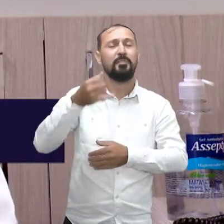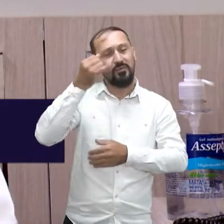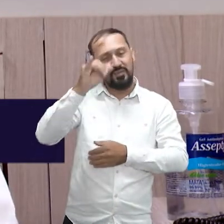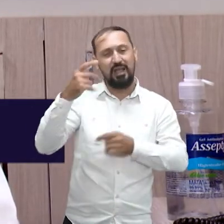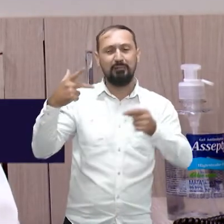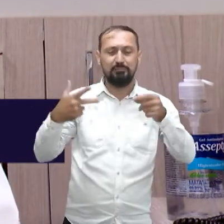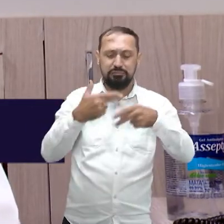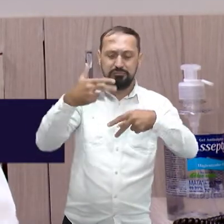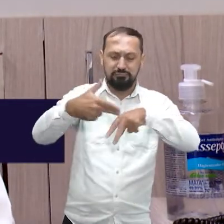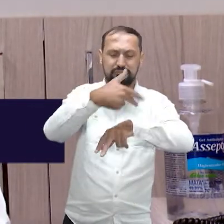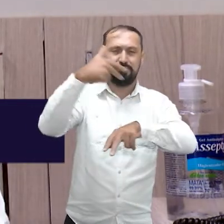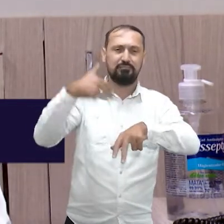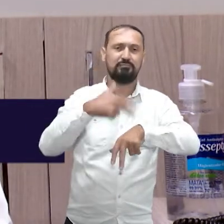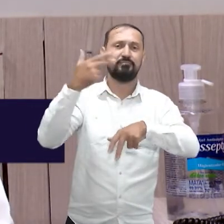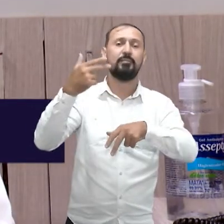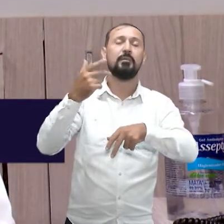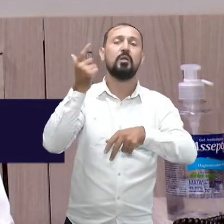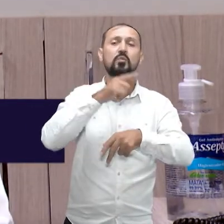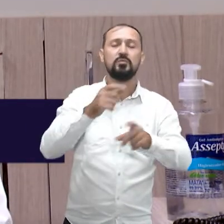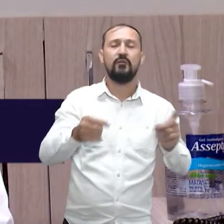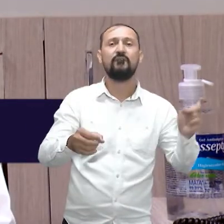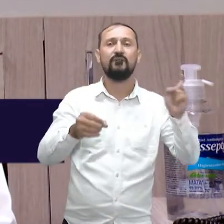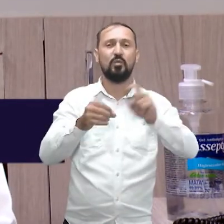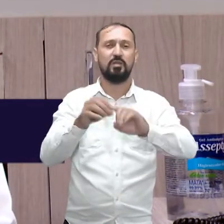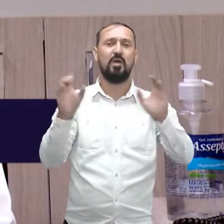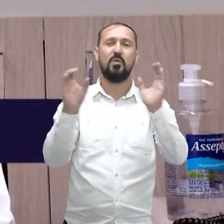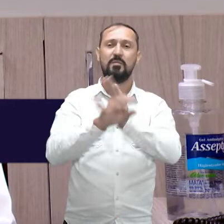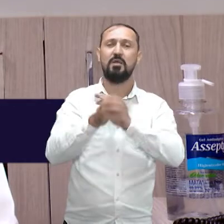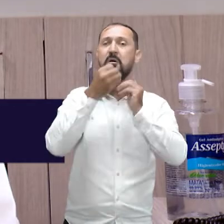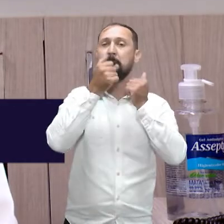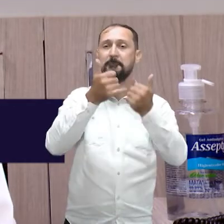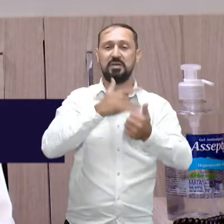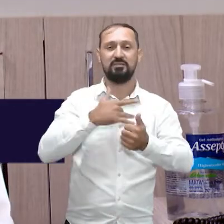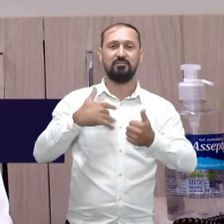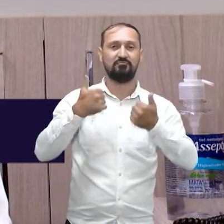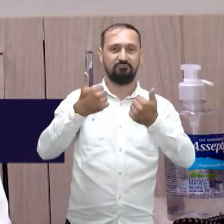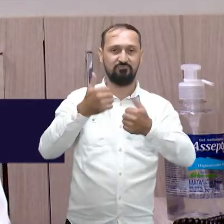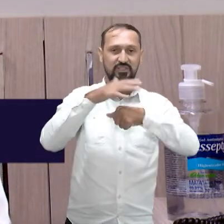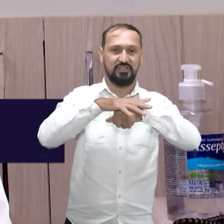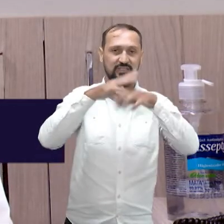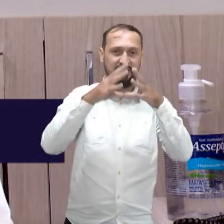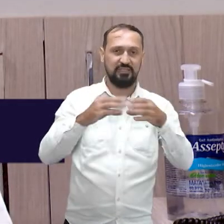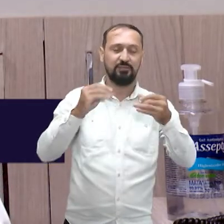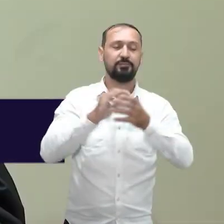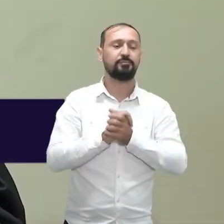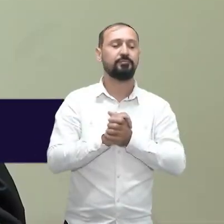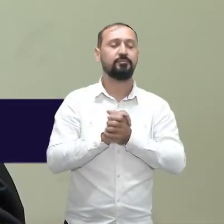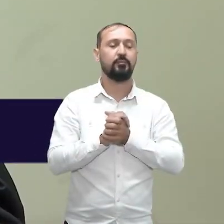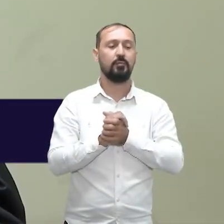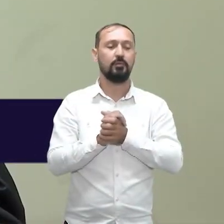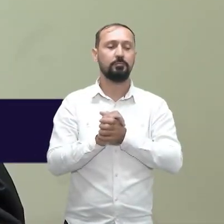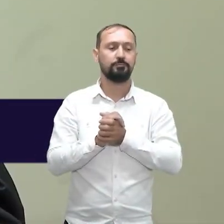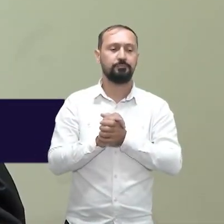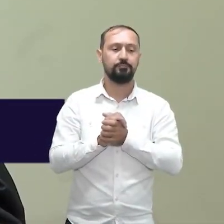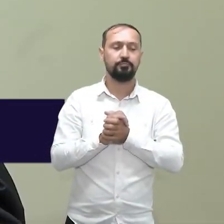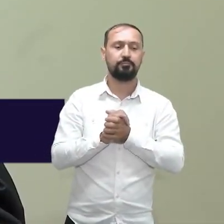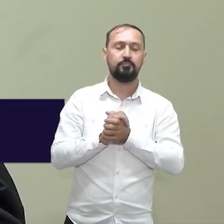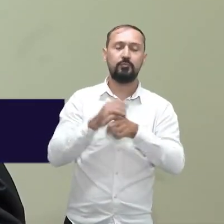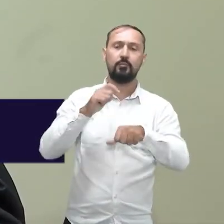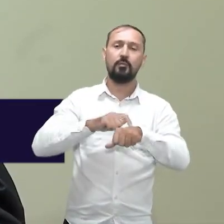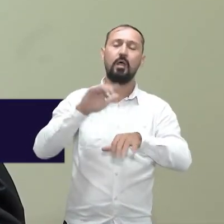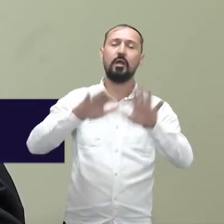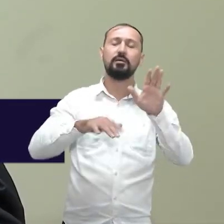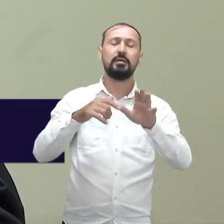com tratamento conservador, menos mutilador, e que ele possa voltar com tudo realizado. Doutor, com